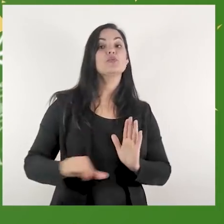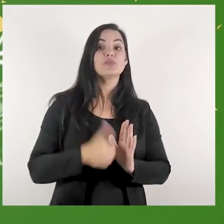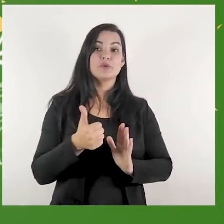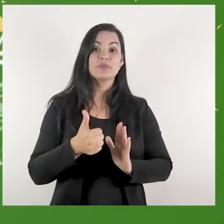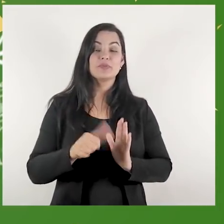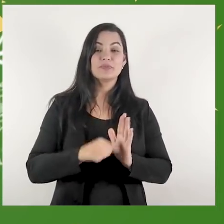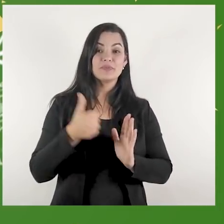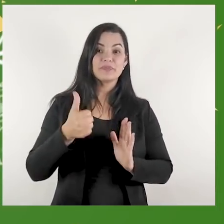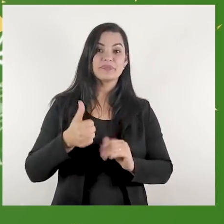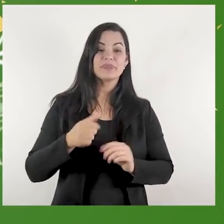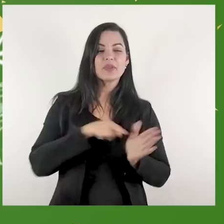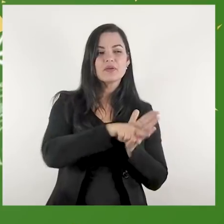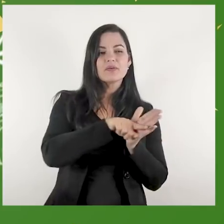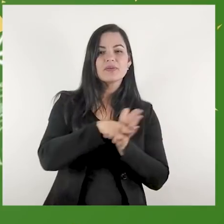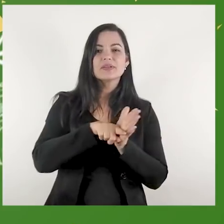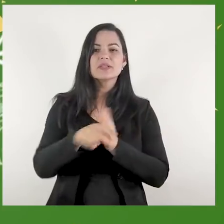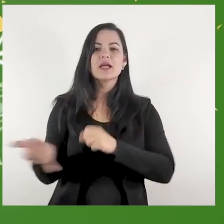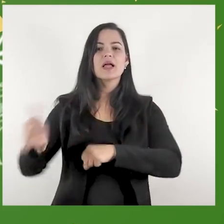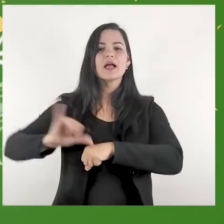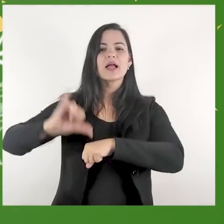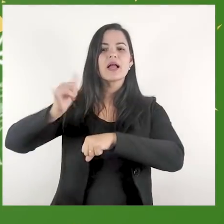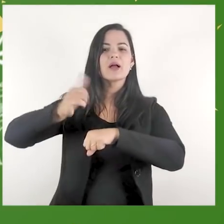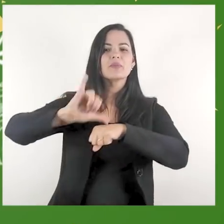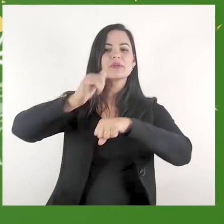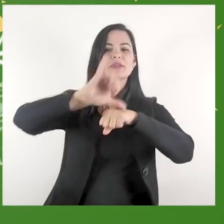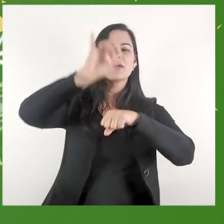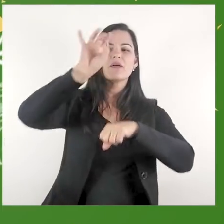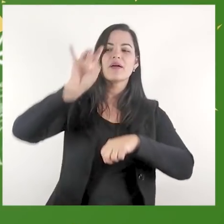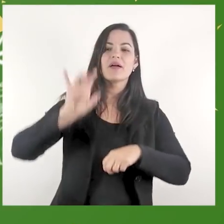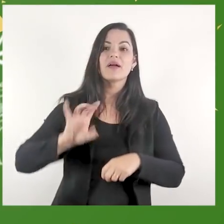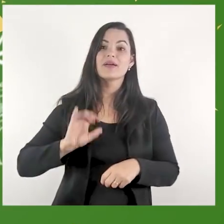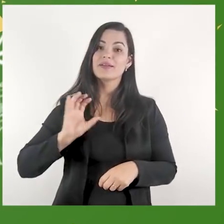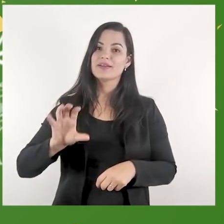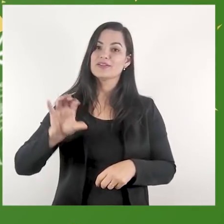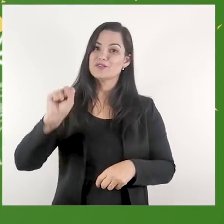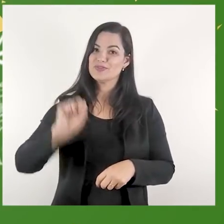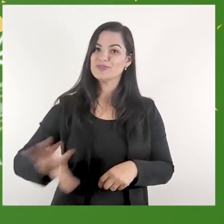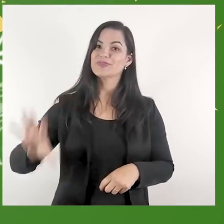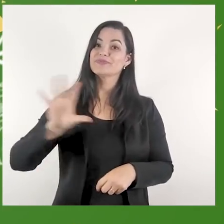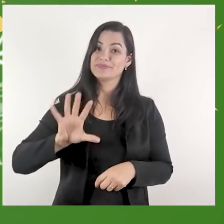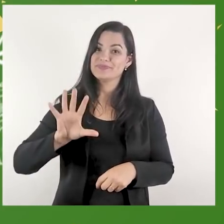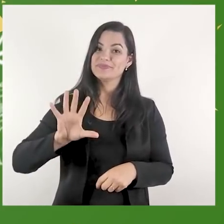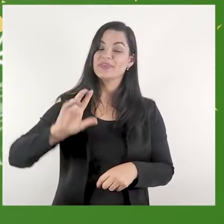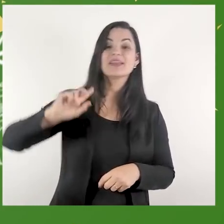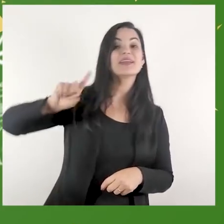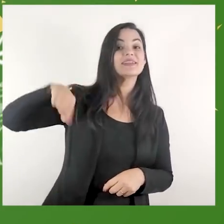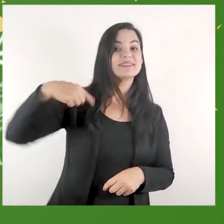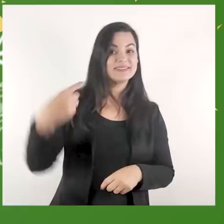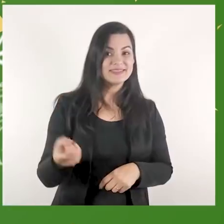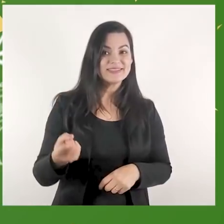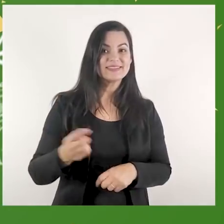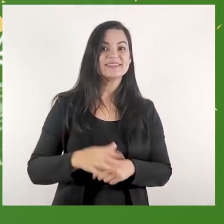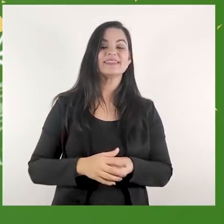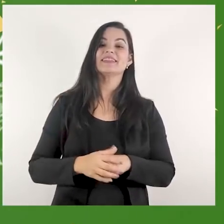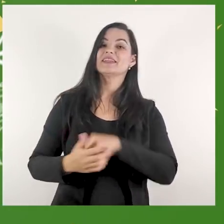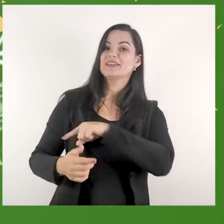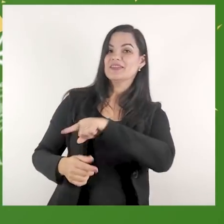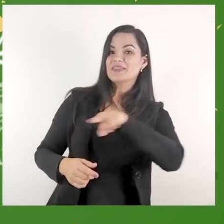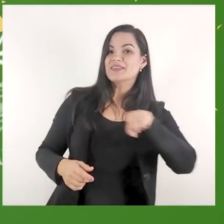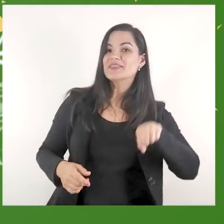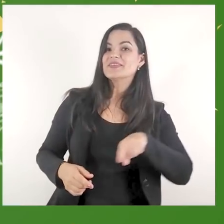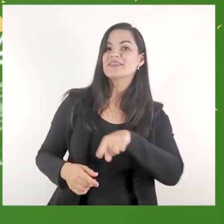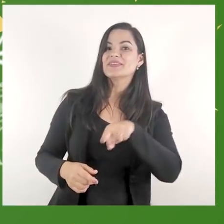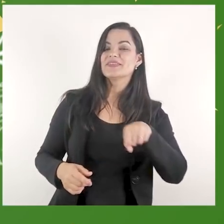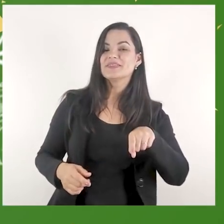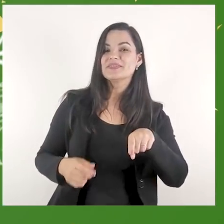coisa, investigar quais são as capitais que nós temos na região sudeste e depois vocês